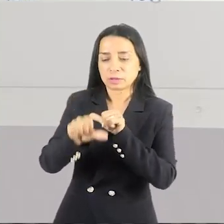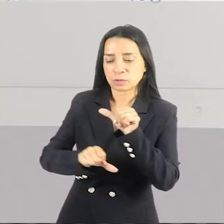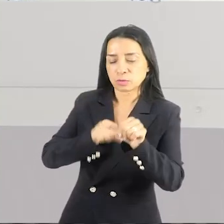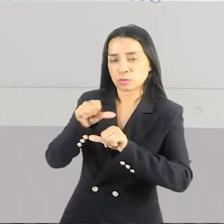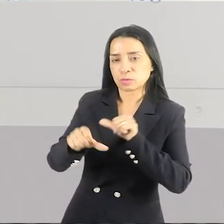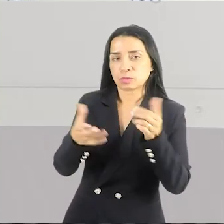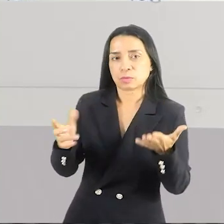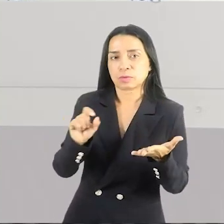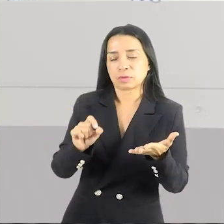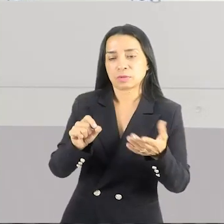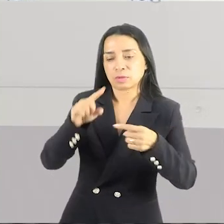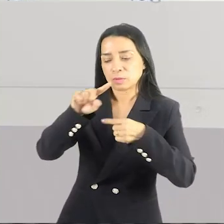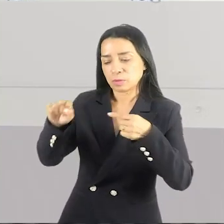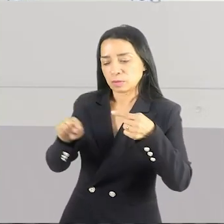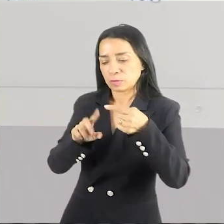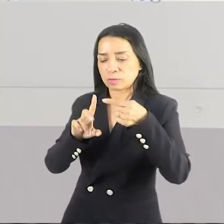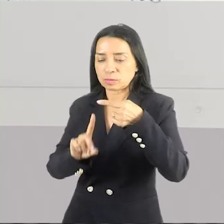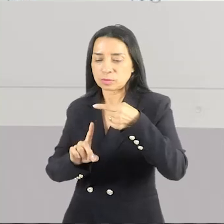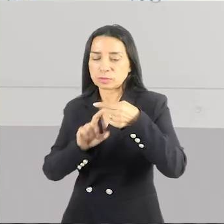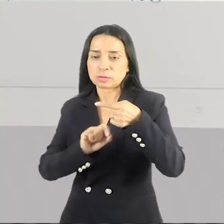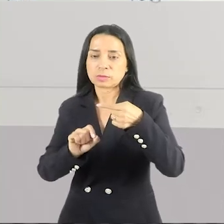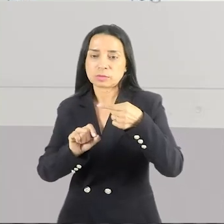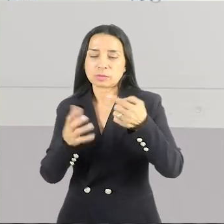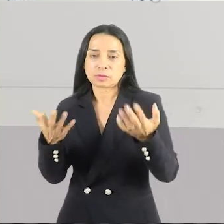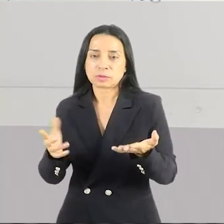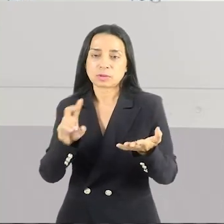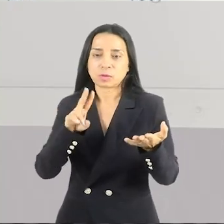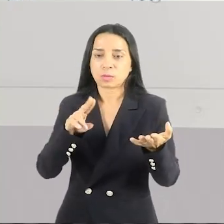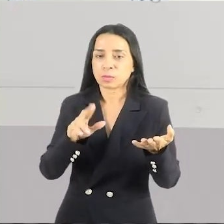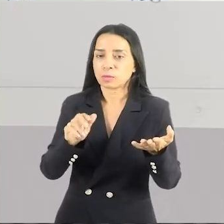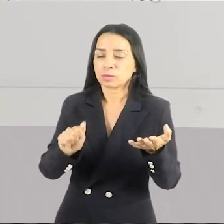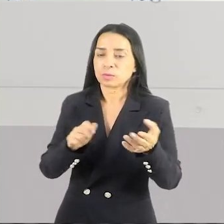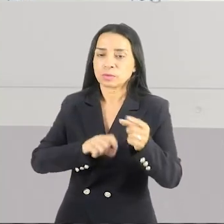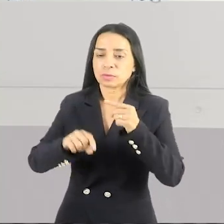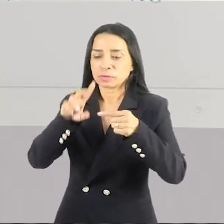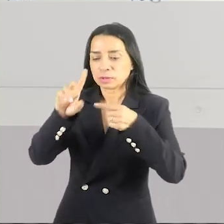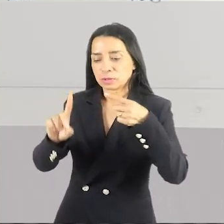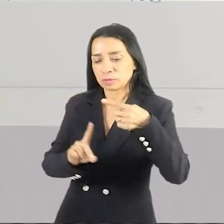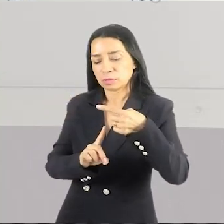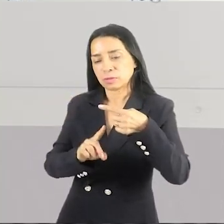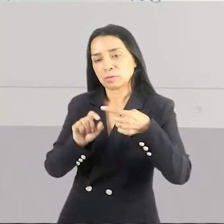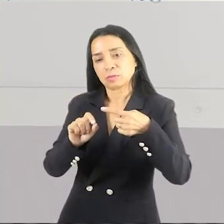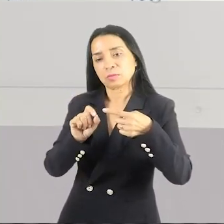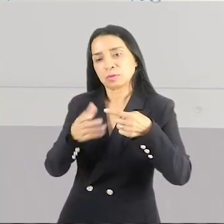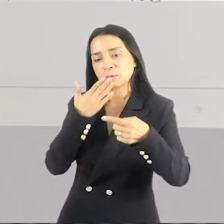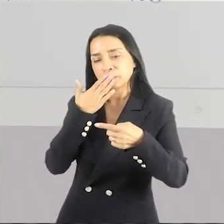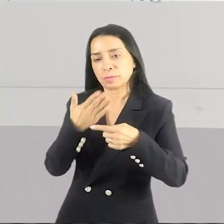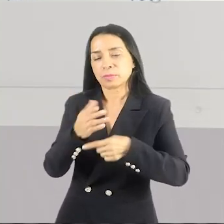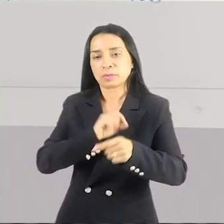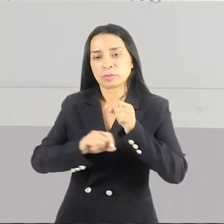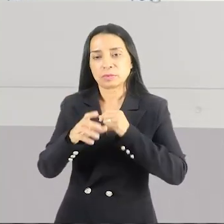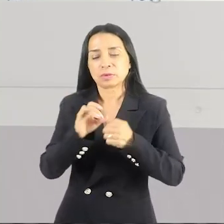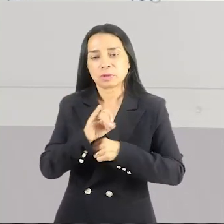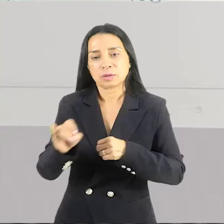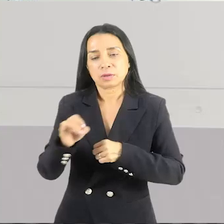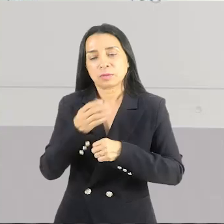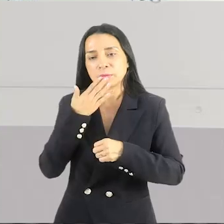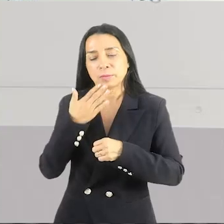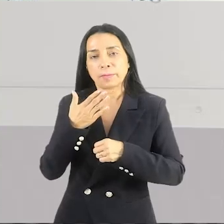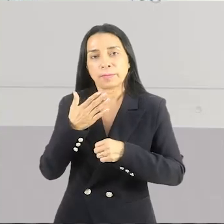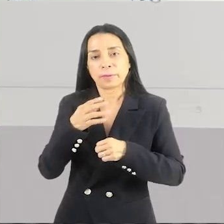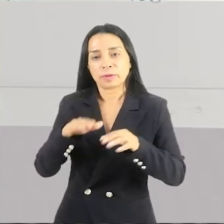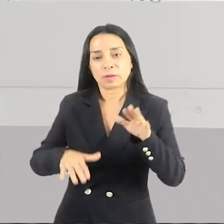no denominador. Tá? Então nunca vai ser no denominador aquilo que ele pede. Se ele pede a média de